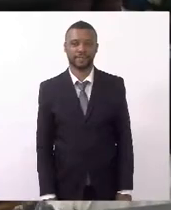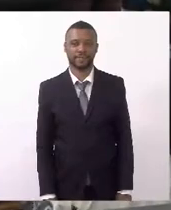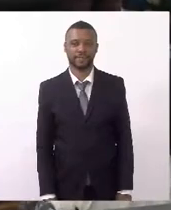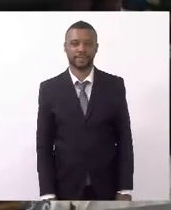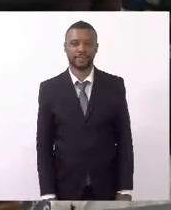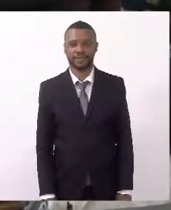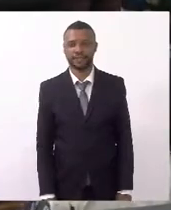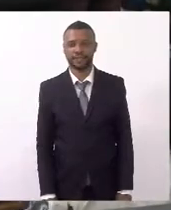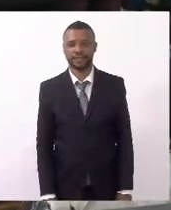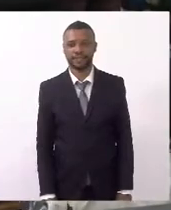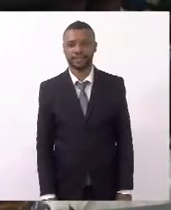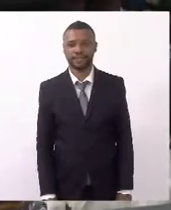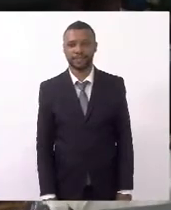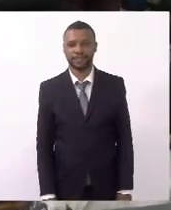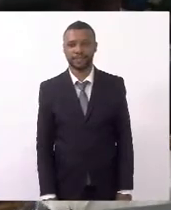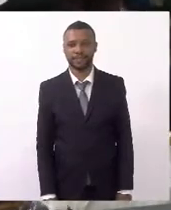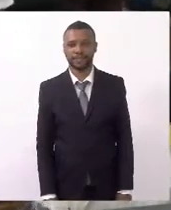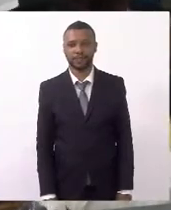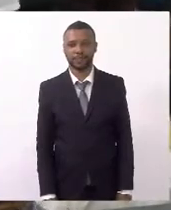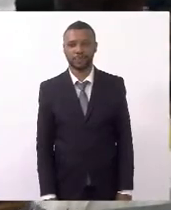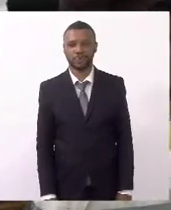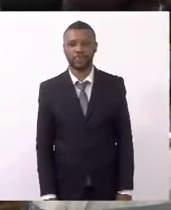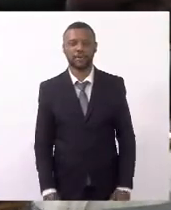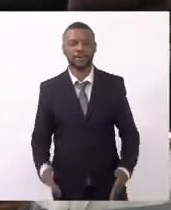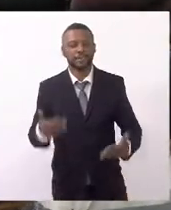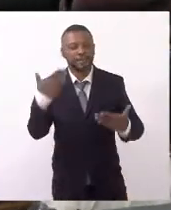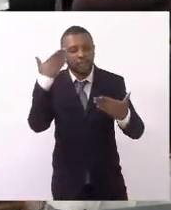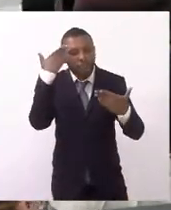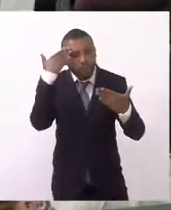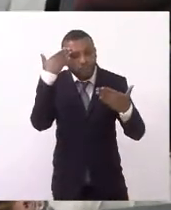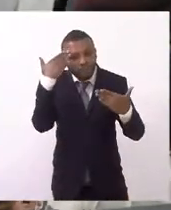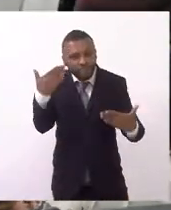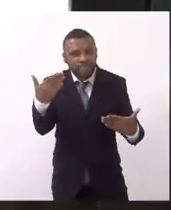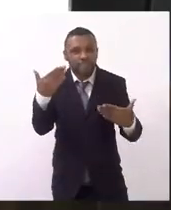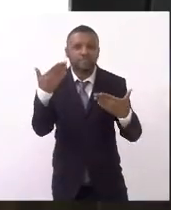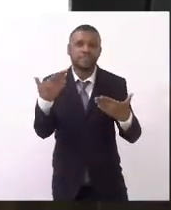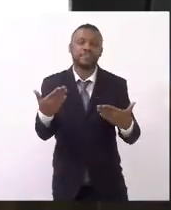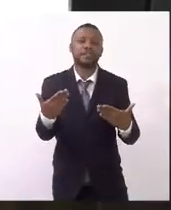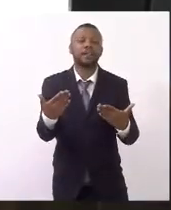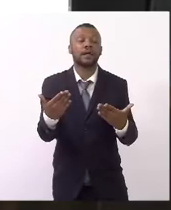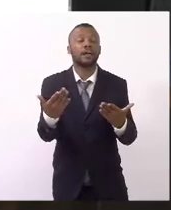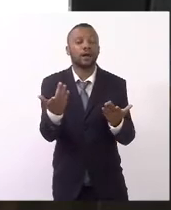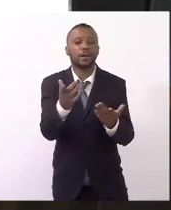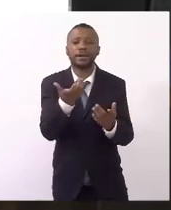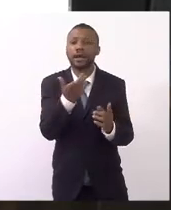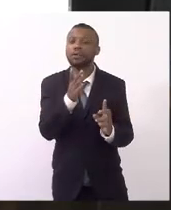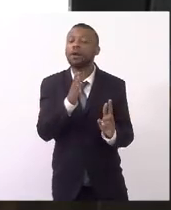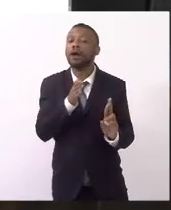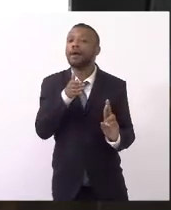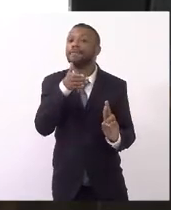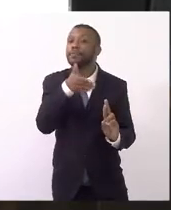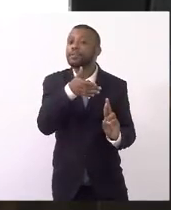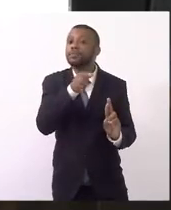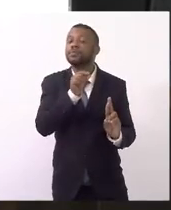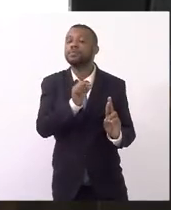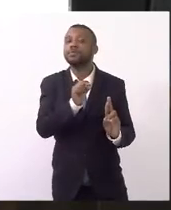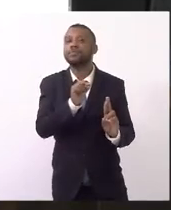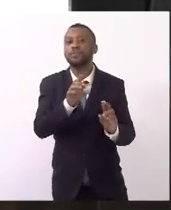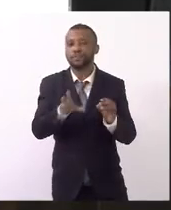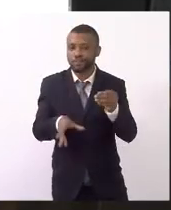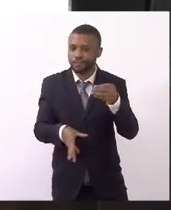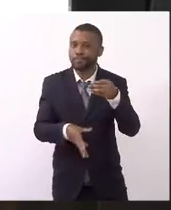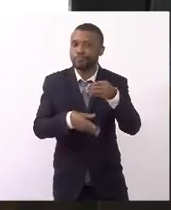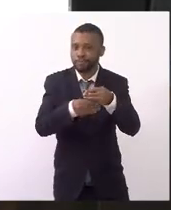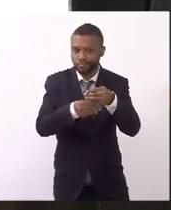é muito obrigada só referir andando aqui fazendo